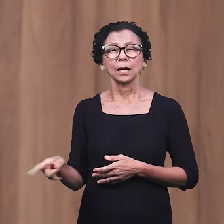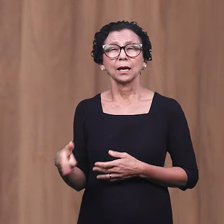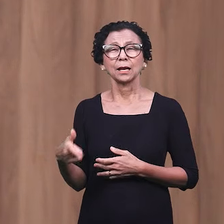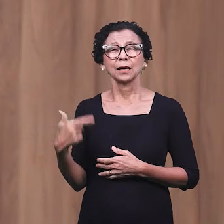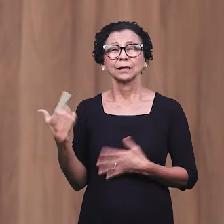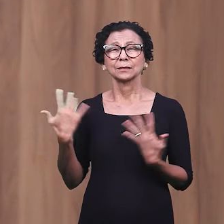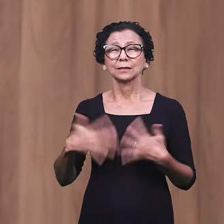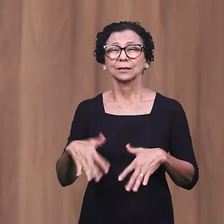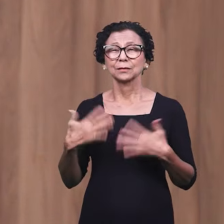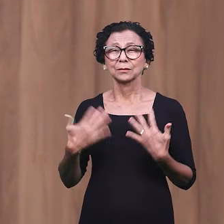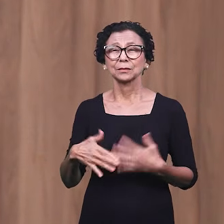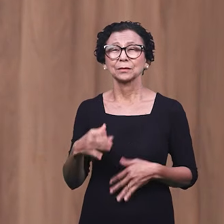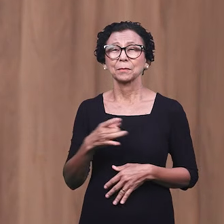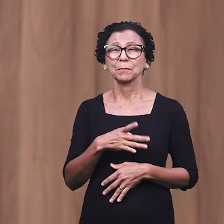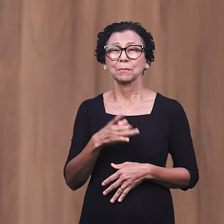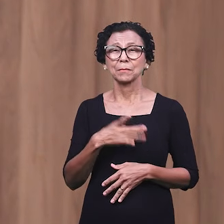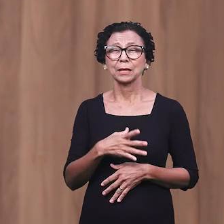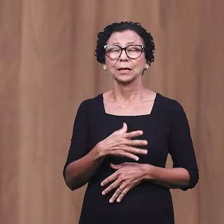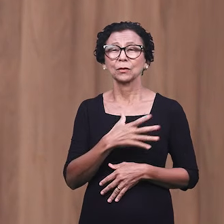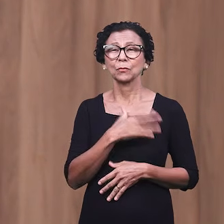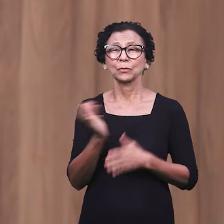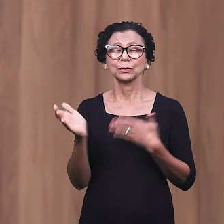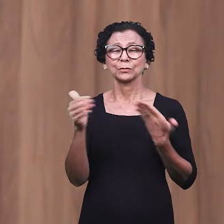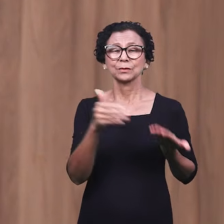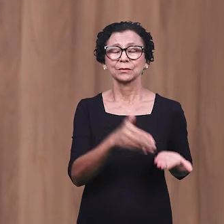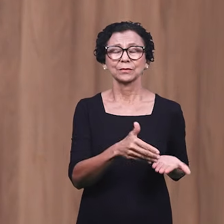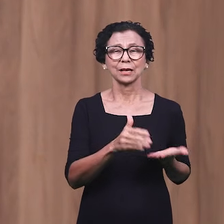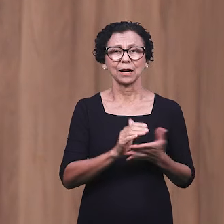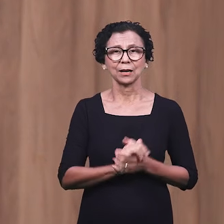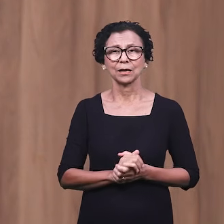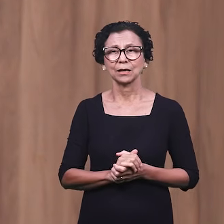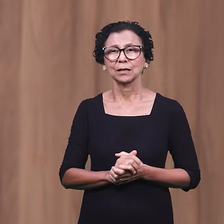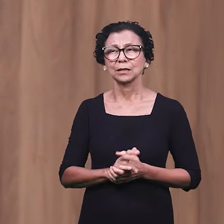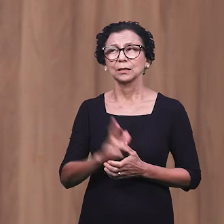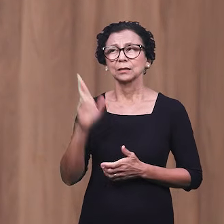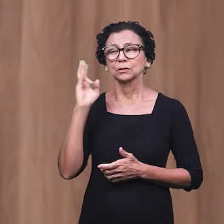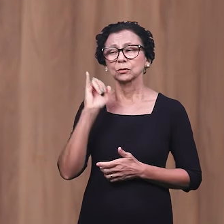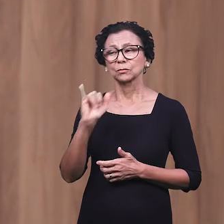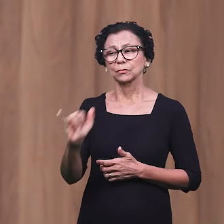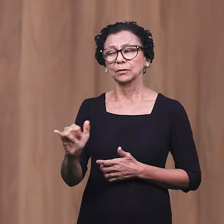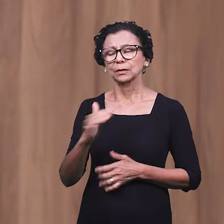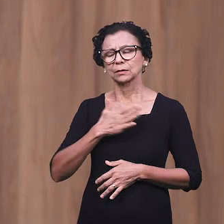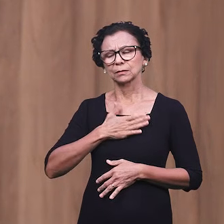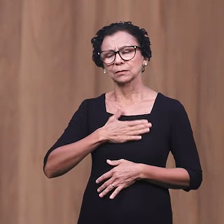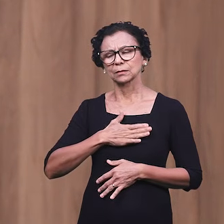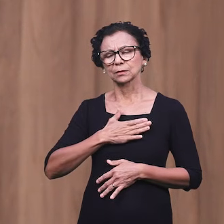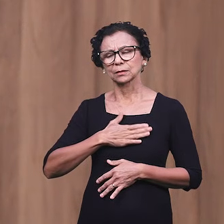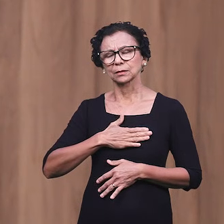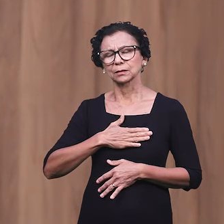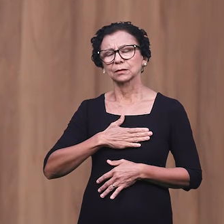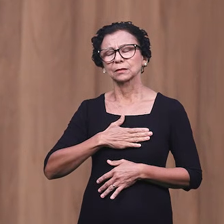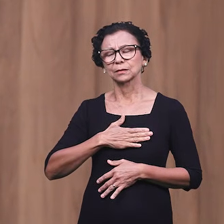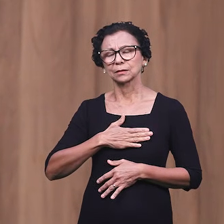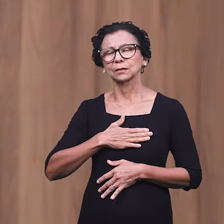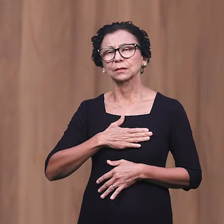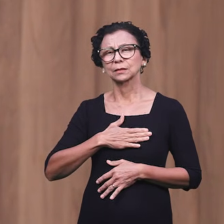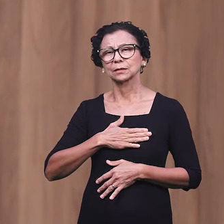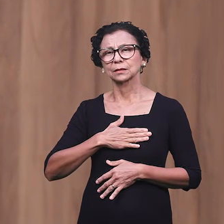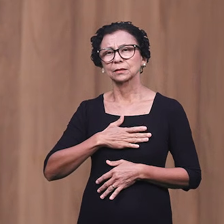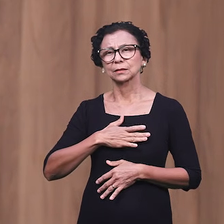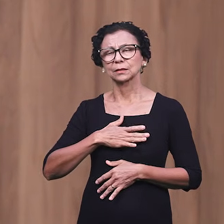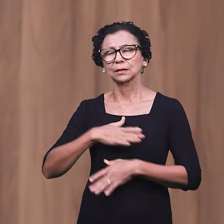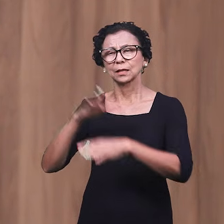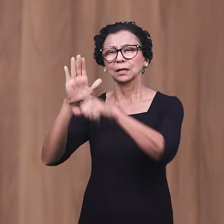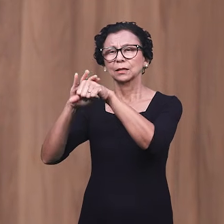temendo que seu filho se desvie do caminho do Senhor. O Senhor Deus revela para essa serva descansar no Senhor, pois o seu filho está